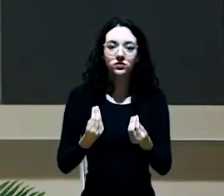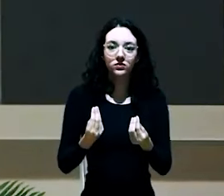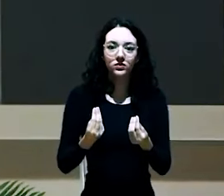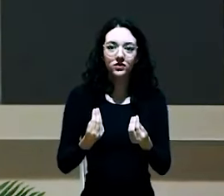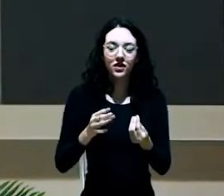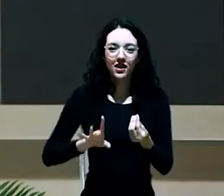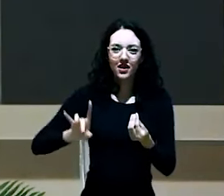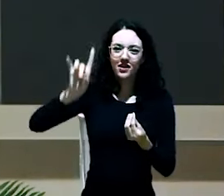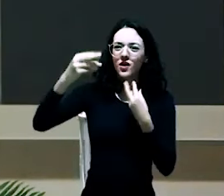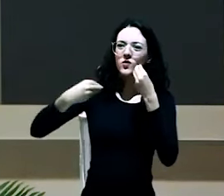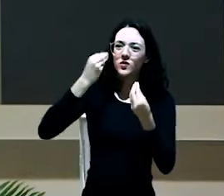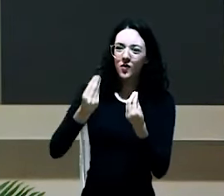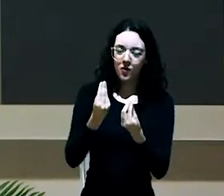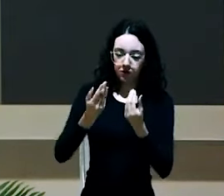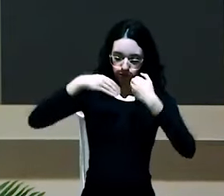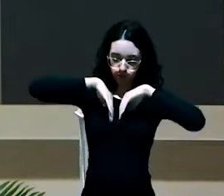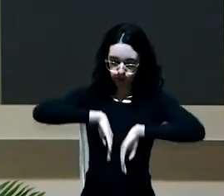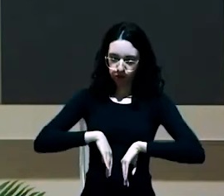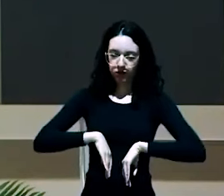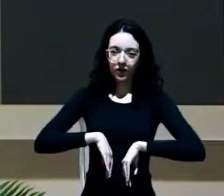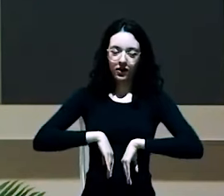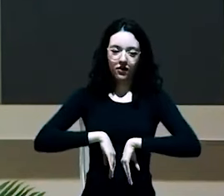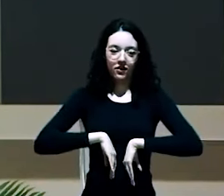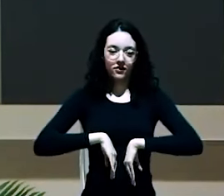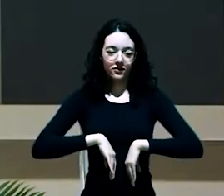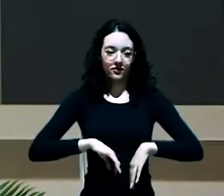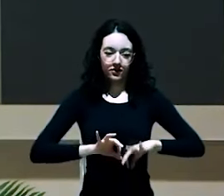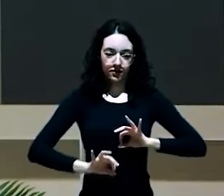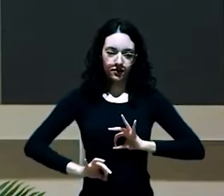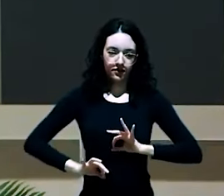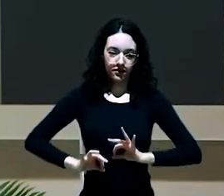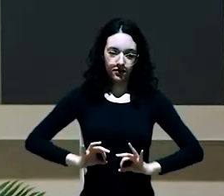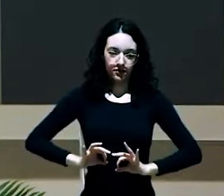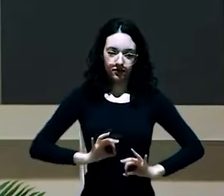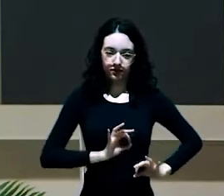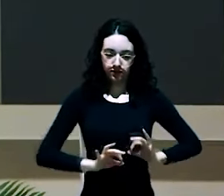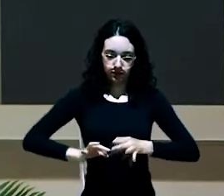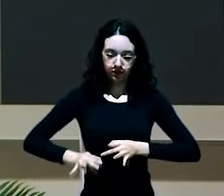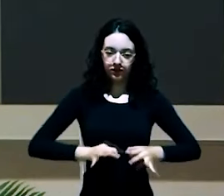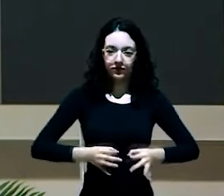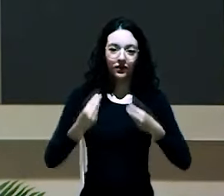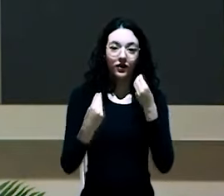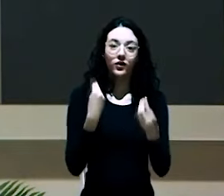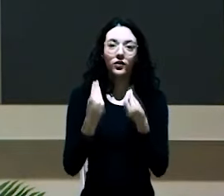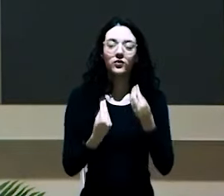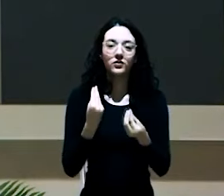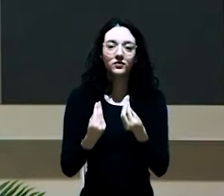pero Deus faz curas divinas. E a igreja nasceu em meio de milagre, e a igreja vai viver